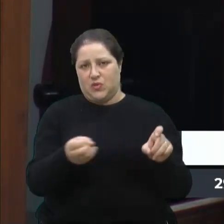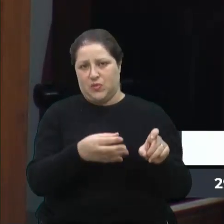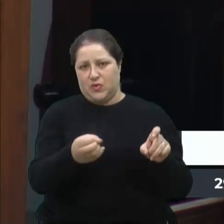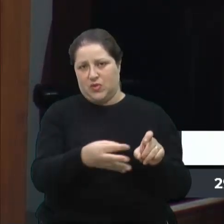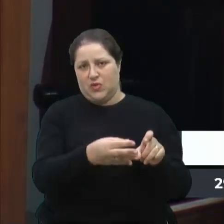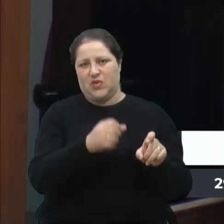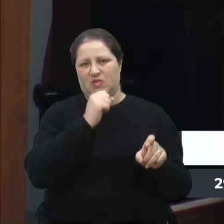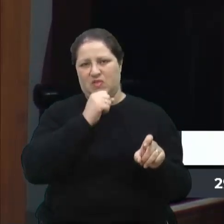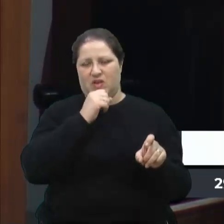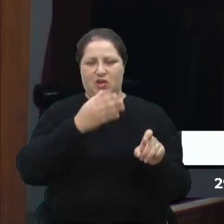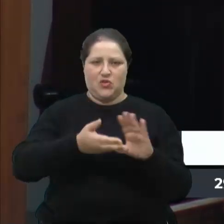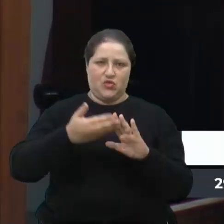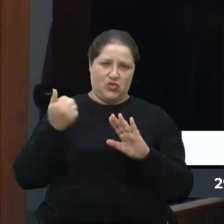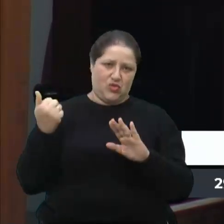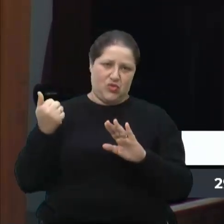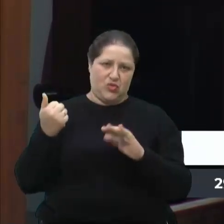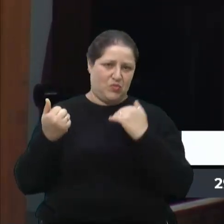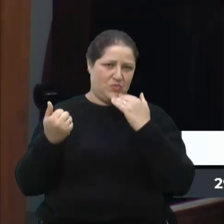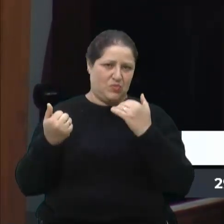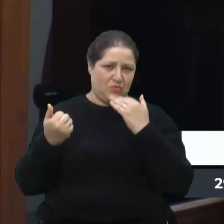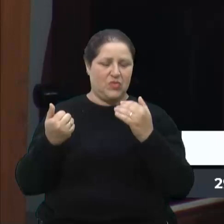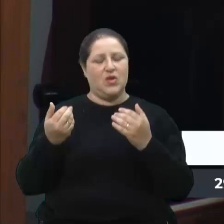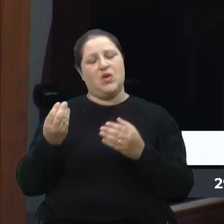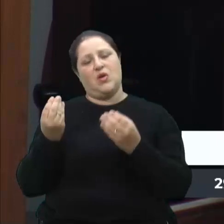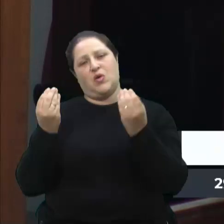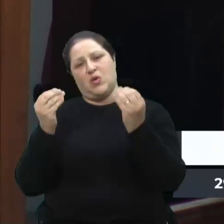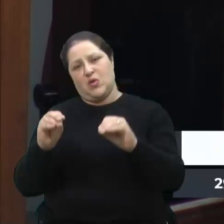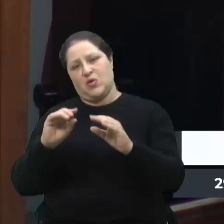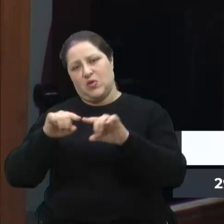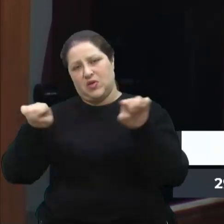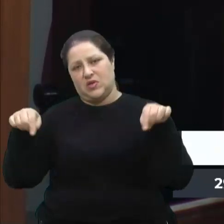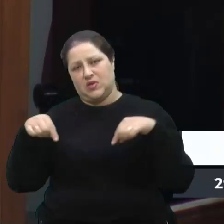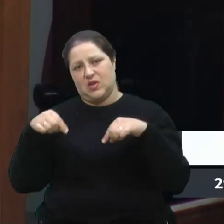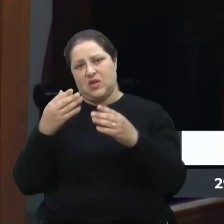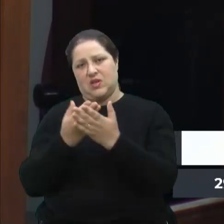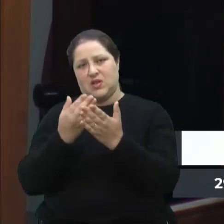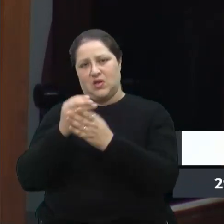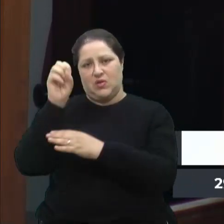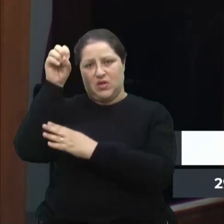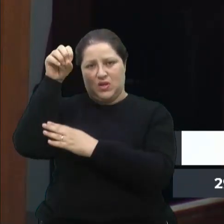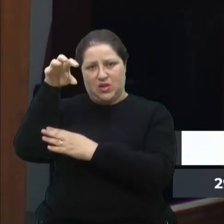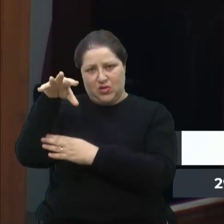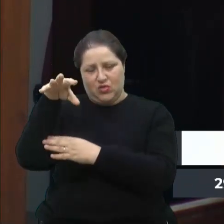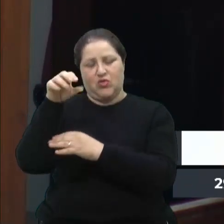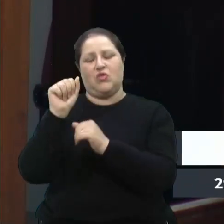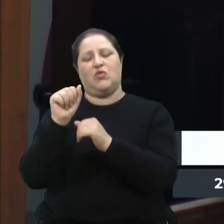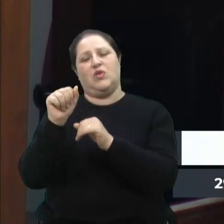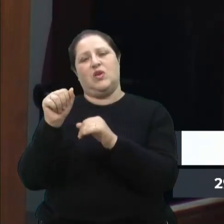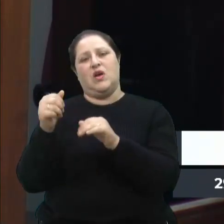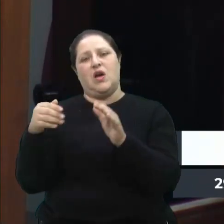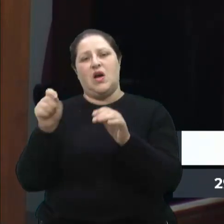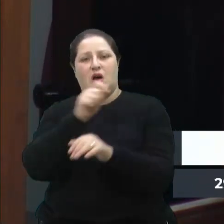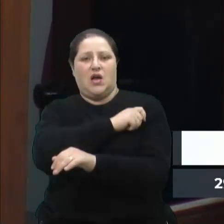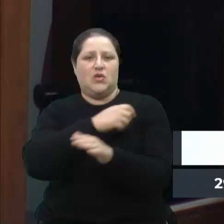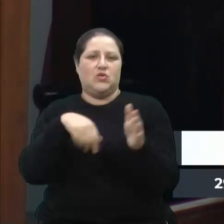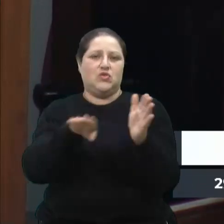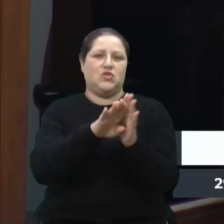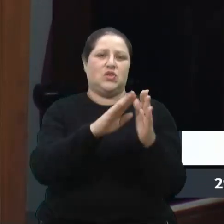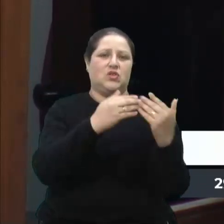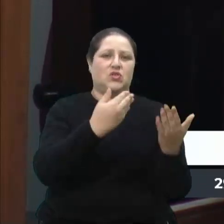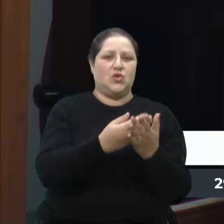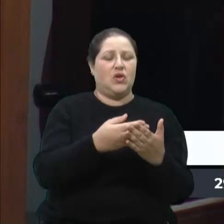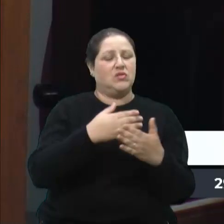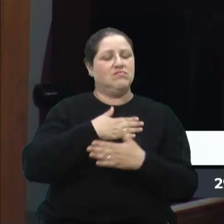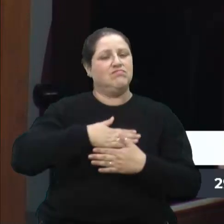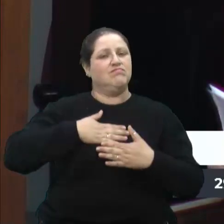os velhos que tinham, não serviam para nada, botou data show nas salas de aula. O aluno chega na escola e tem aquele